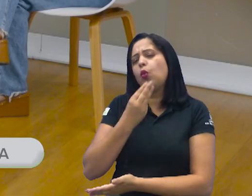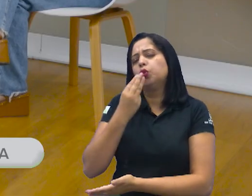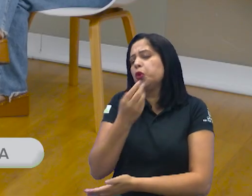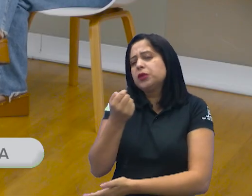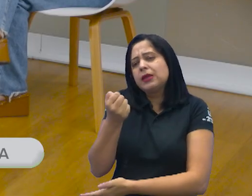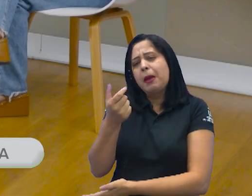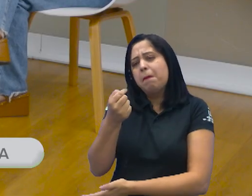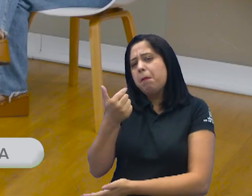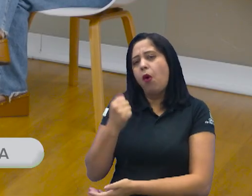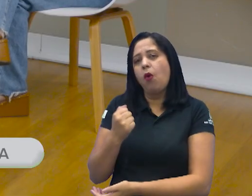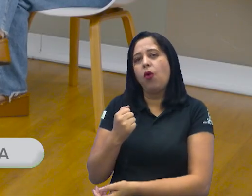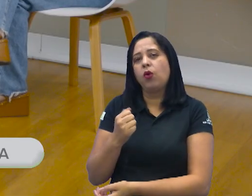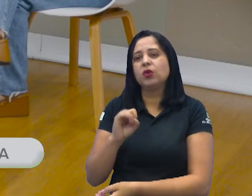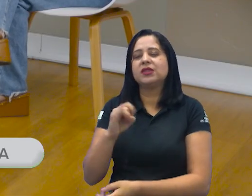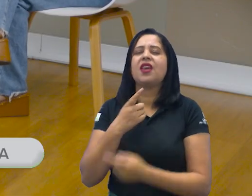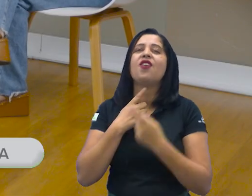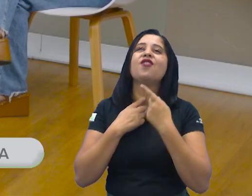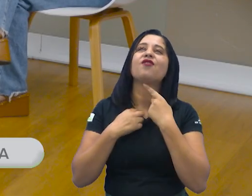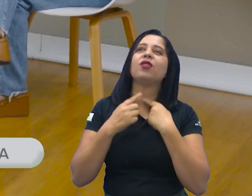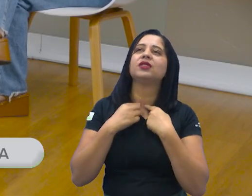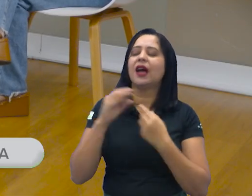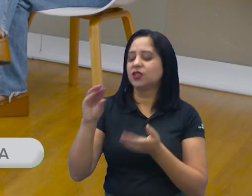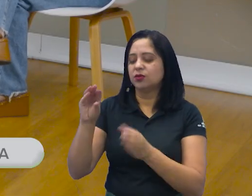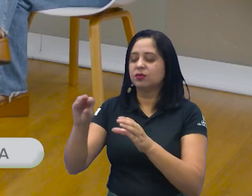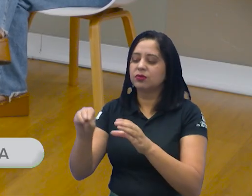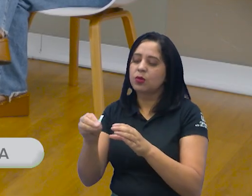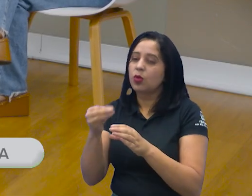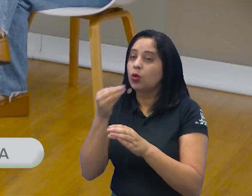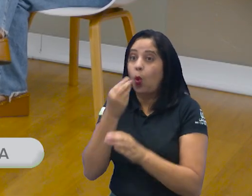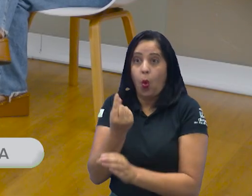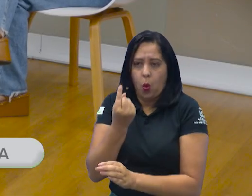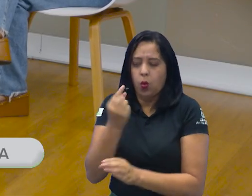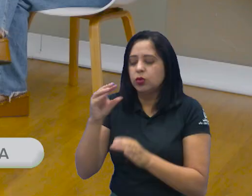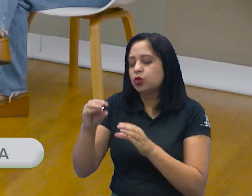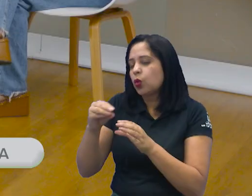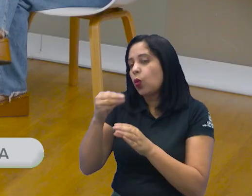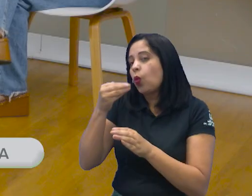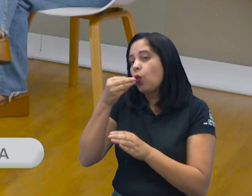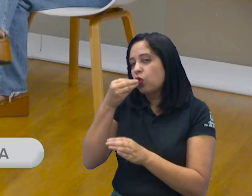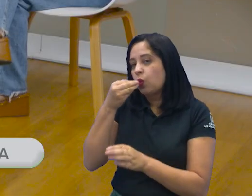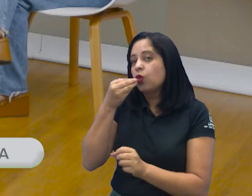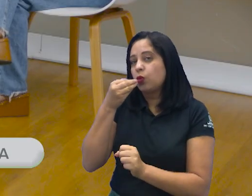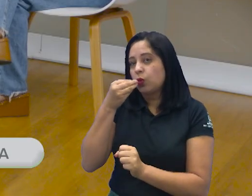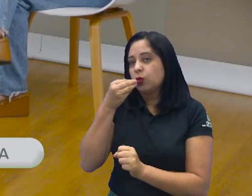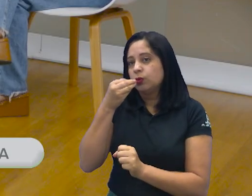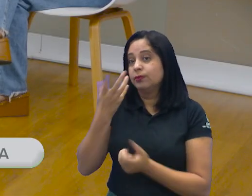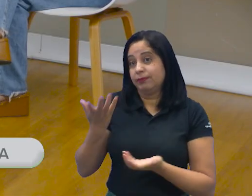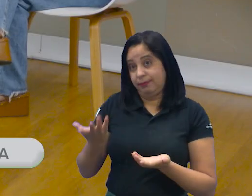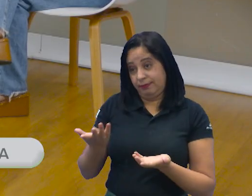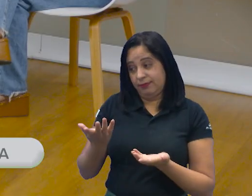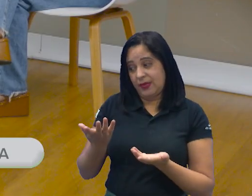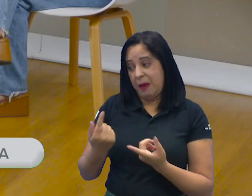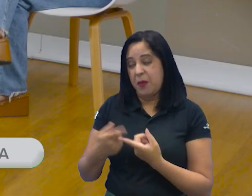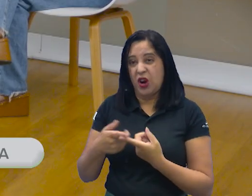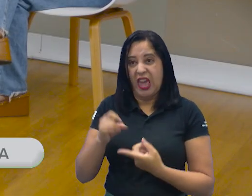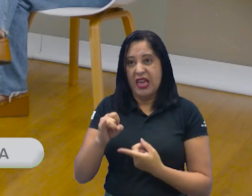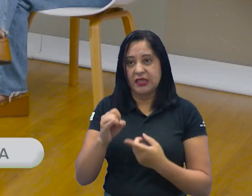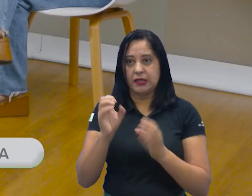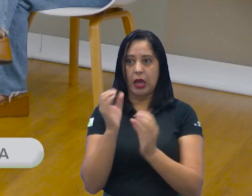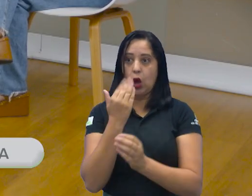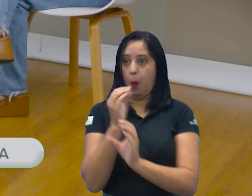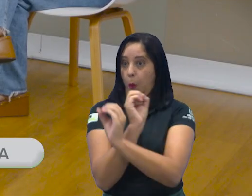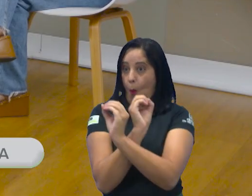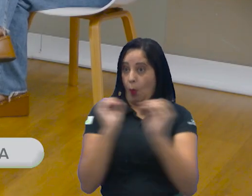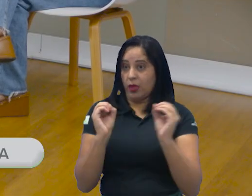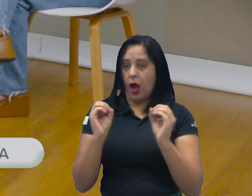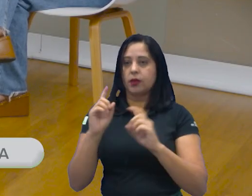já que ela é prazeroso para ela, por que não ter esse doce em menor quantidade do que se restringir totalmente e acabar comendo uma grande